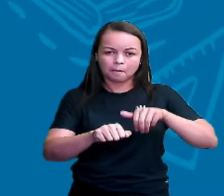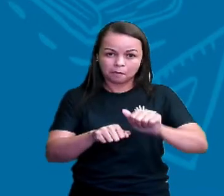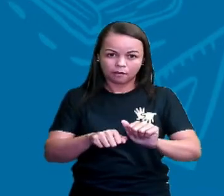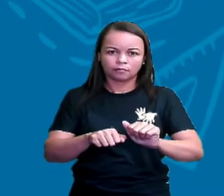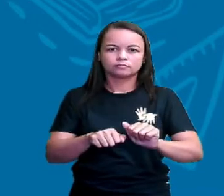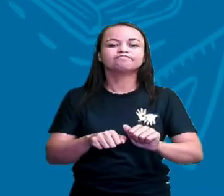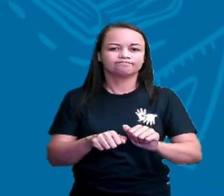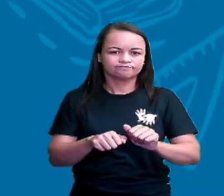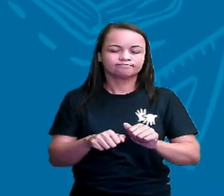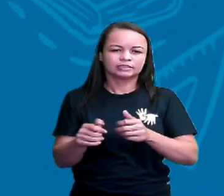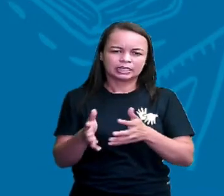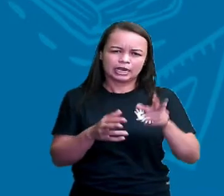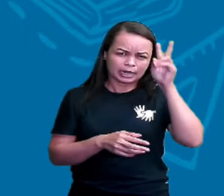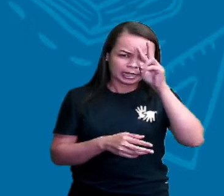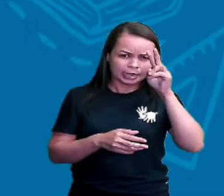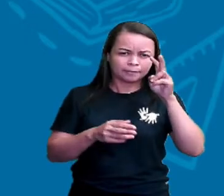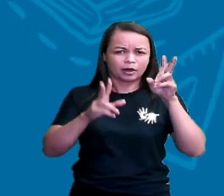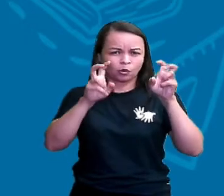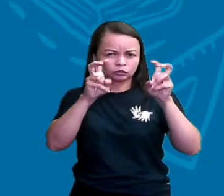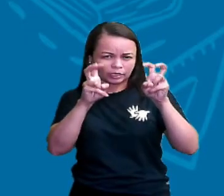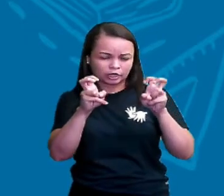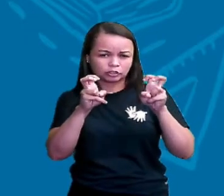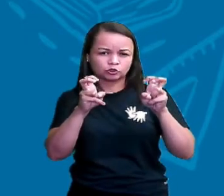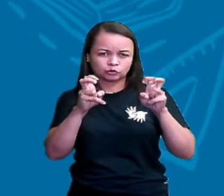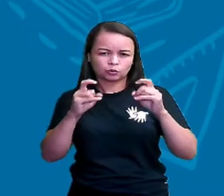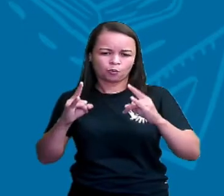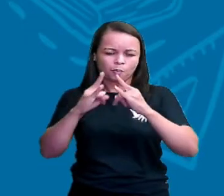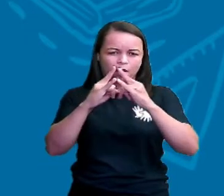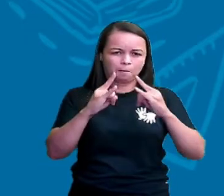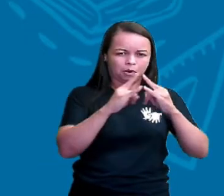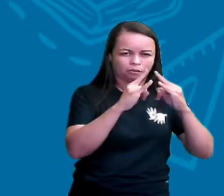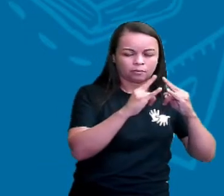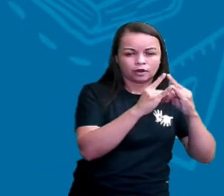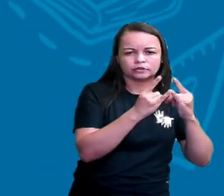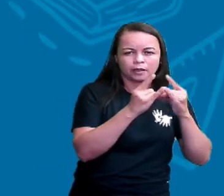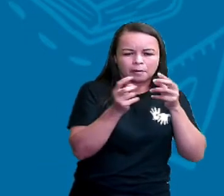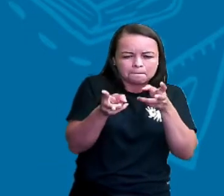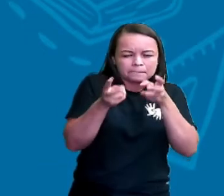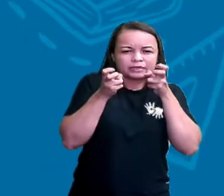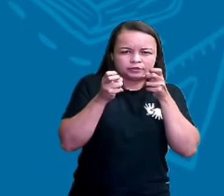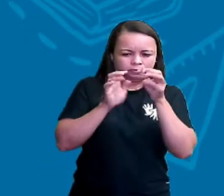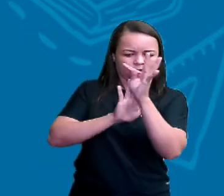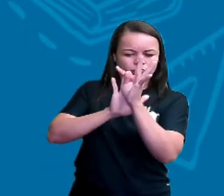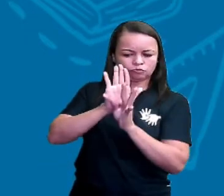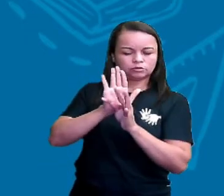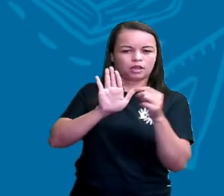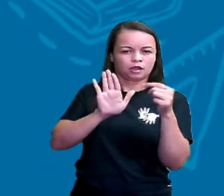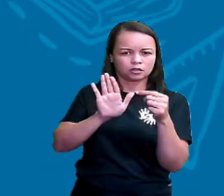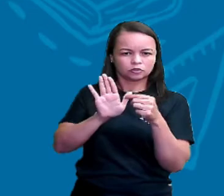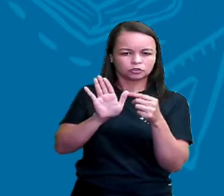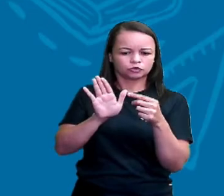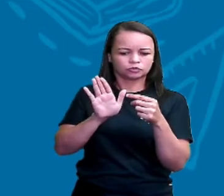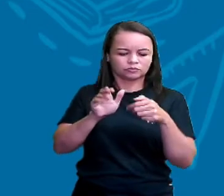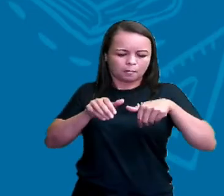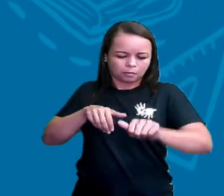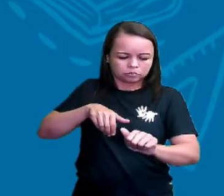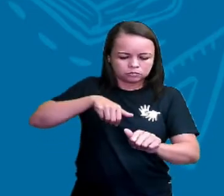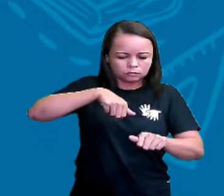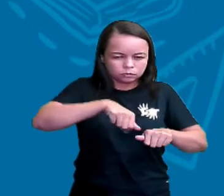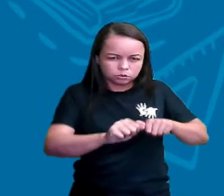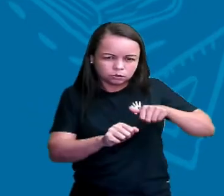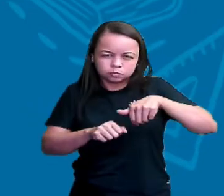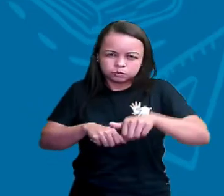lemos, o acampamento, né? E através daquele texto nós conseguimos perceber, né, que através das pegadas que aqueles